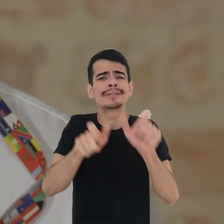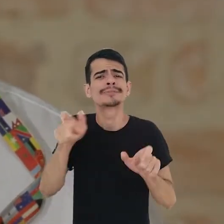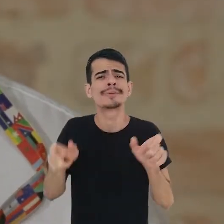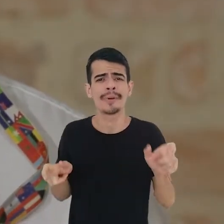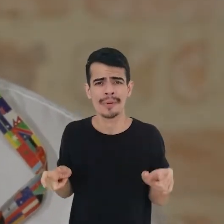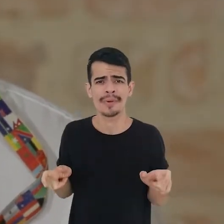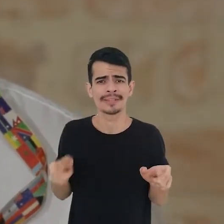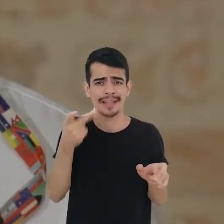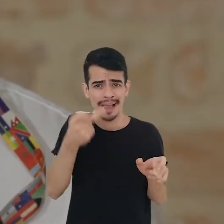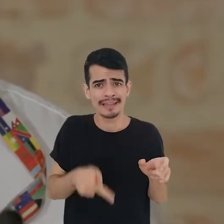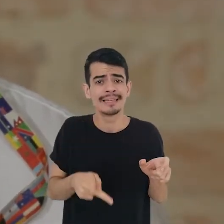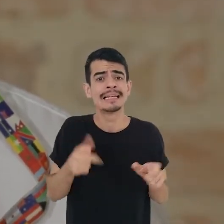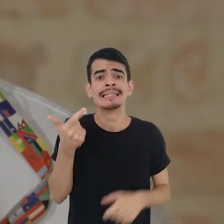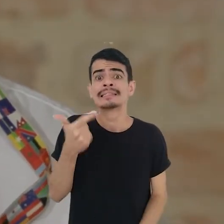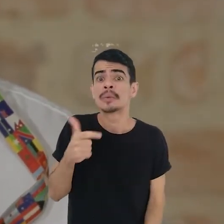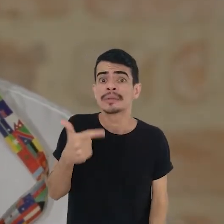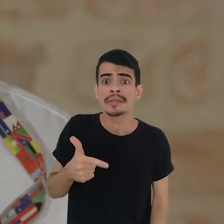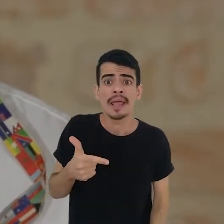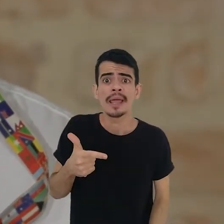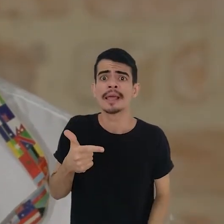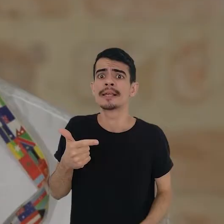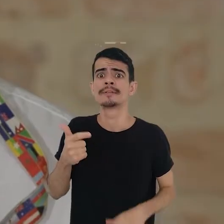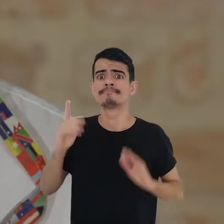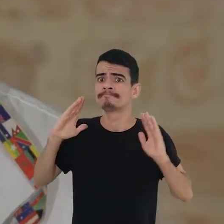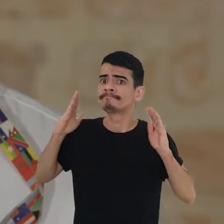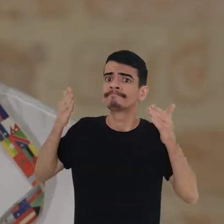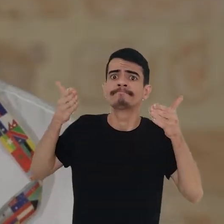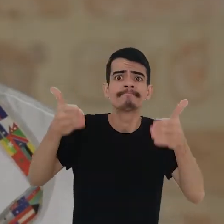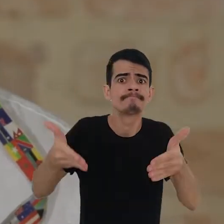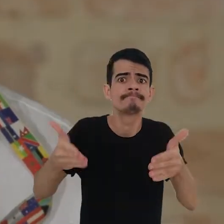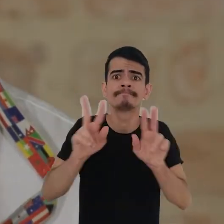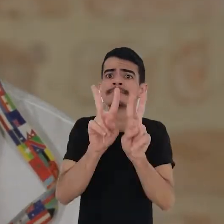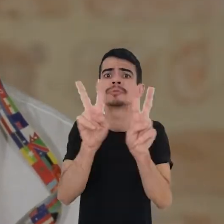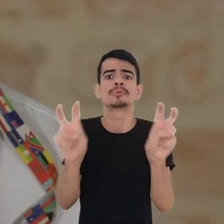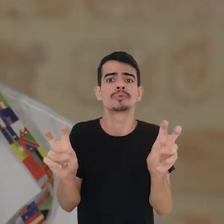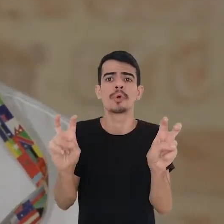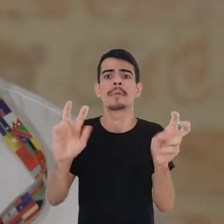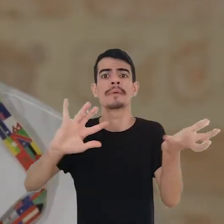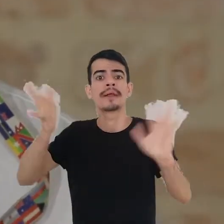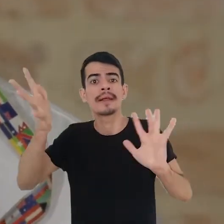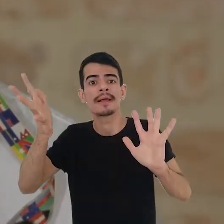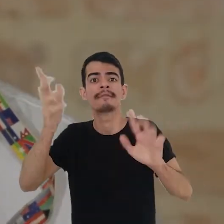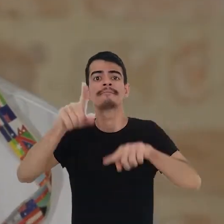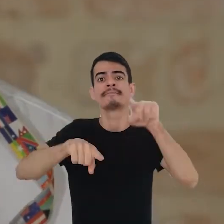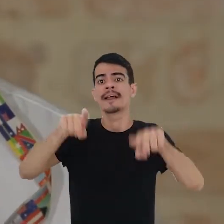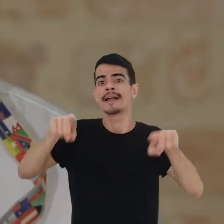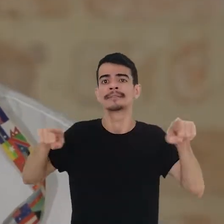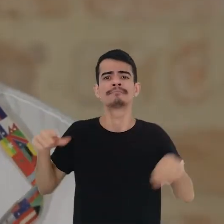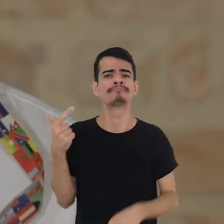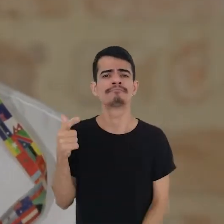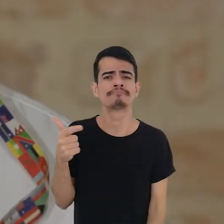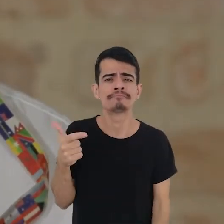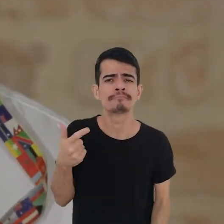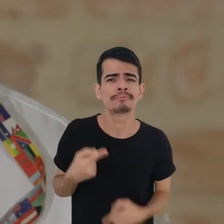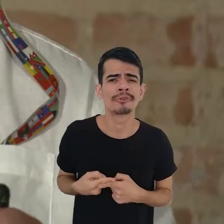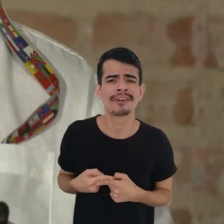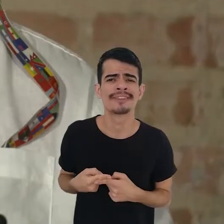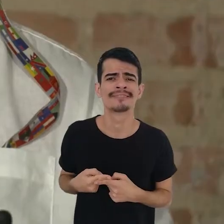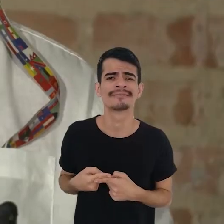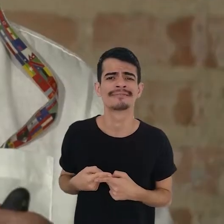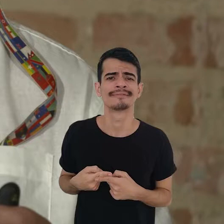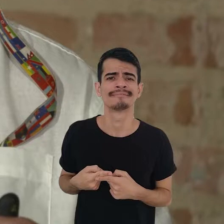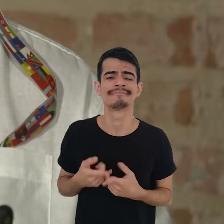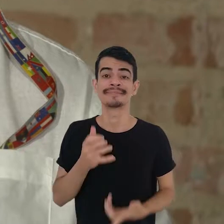engajamento tão intenso na questão das mudanças climáticas? Por que a juventude, por exemplo,